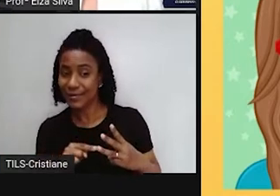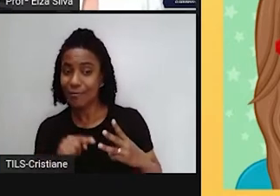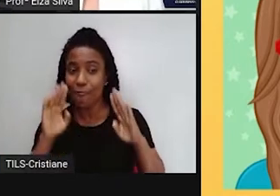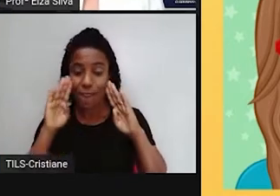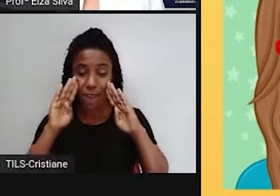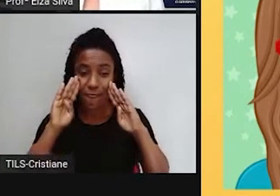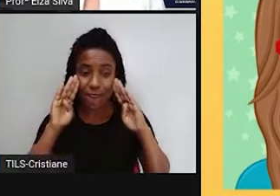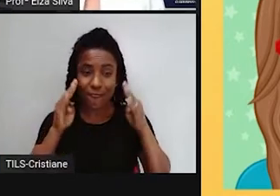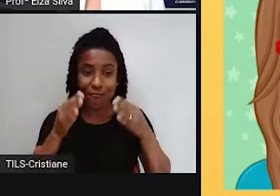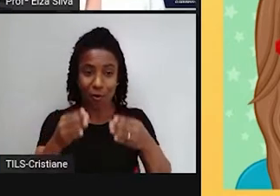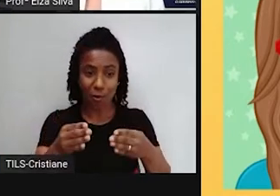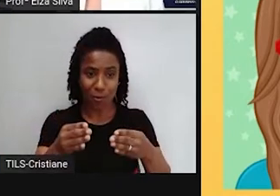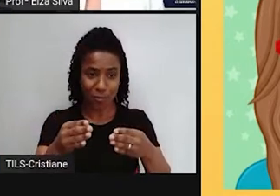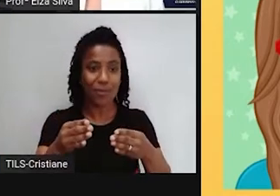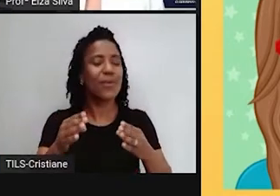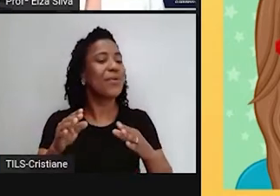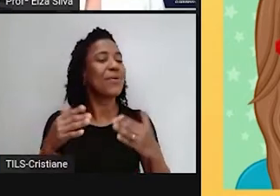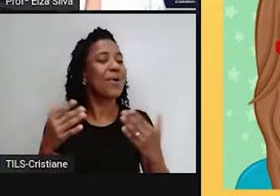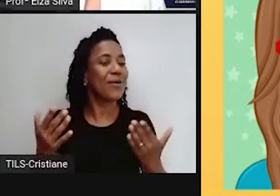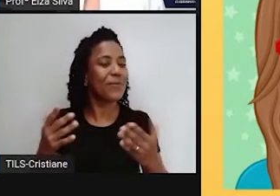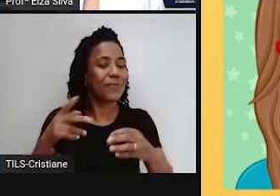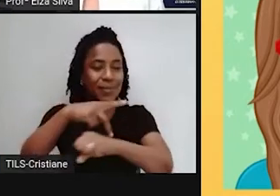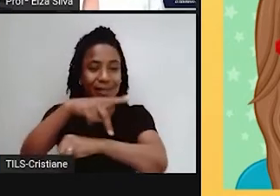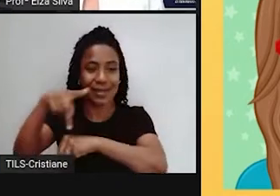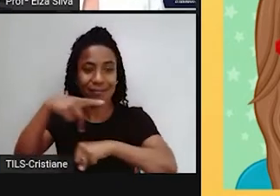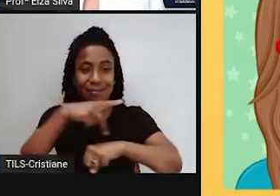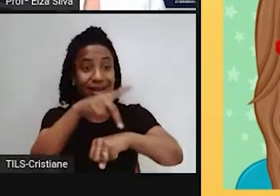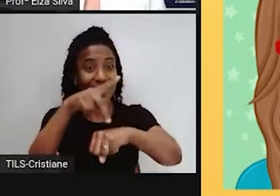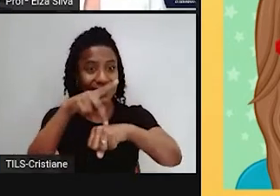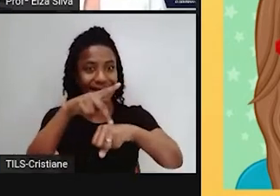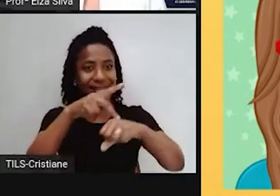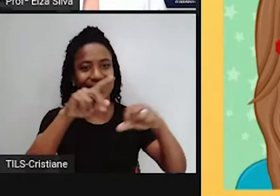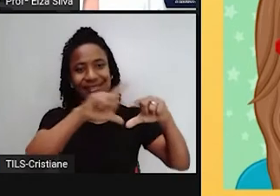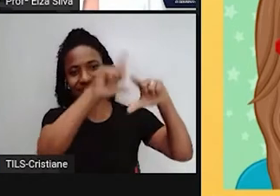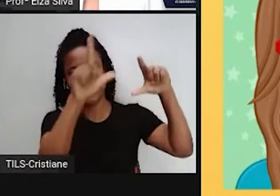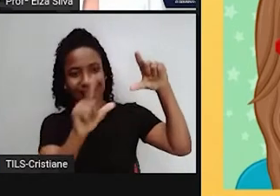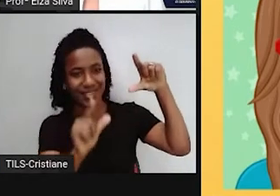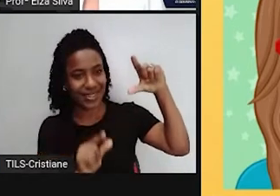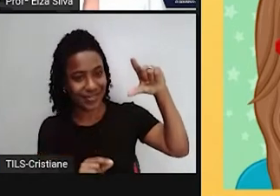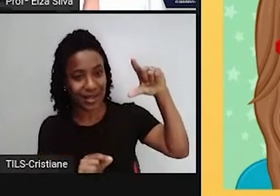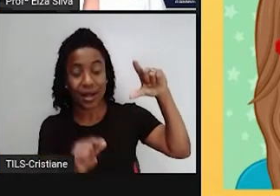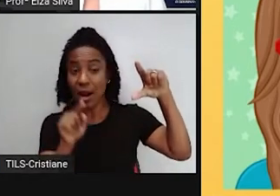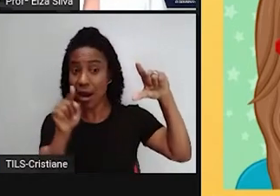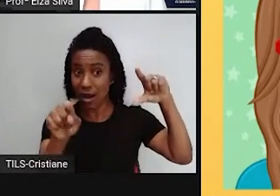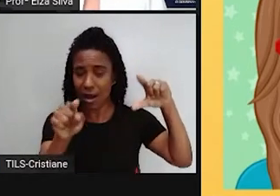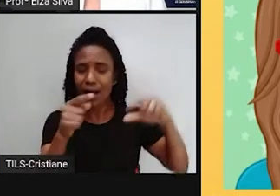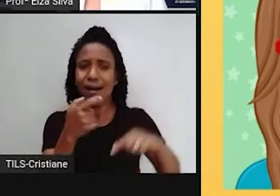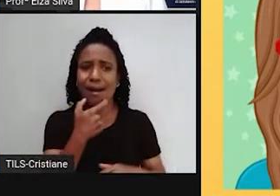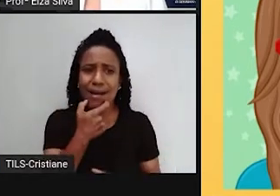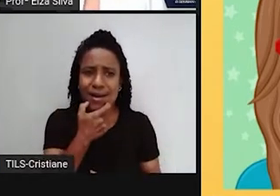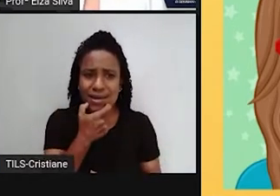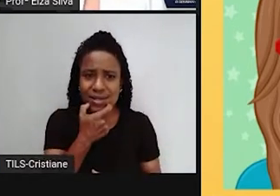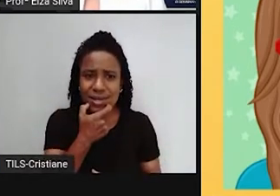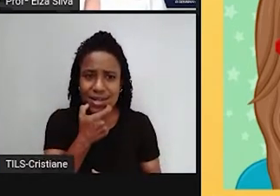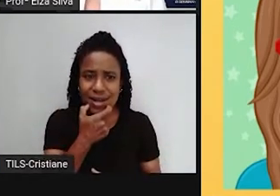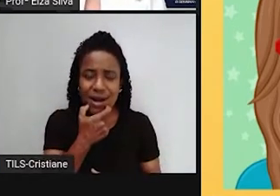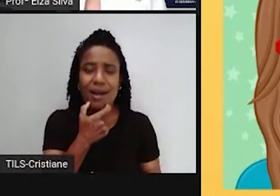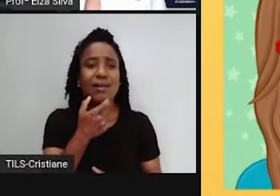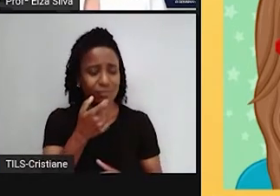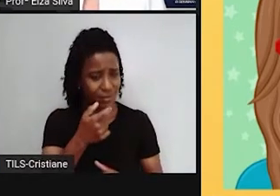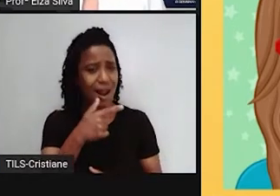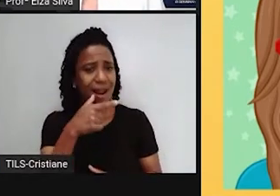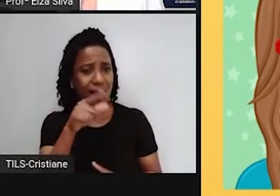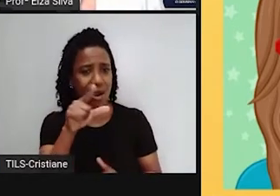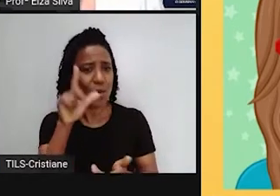bate-papo nos países da África, onde a língua inglesa é oficial, e também vamos